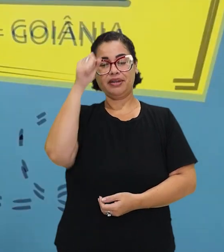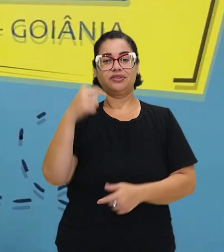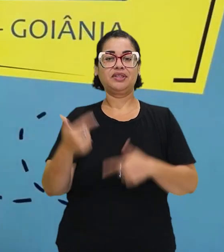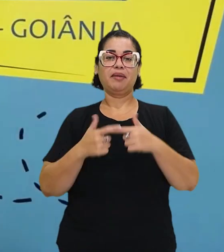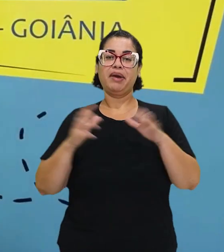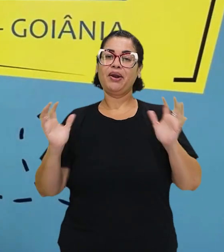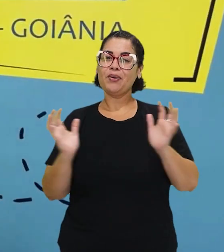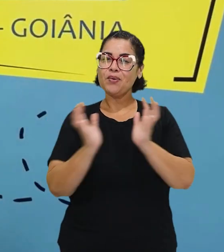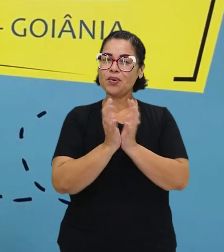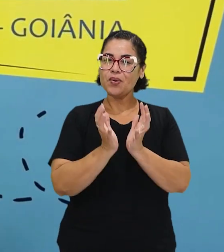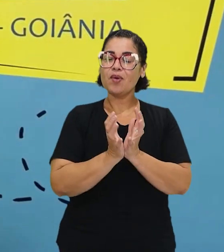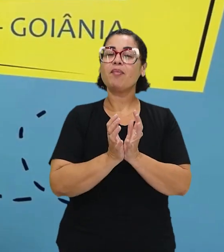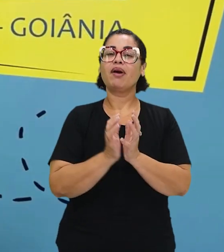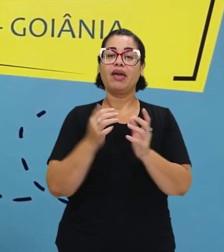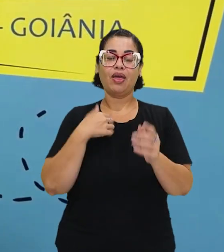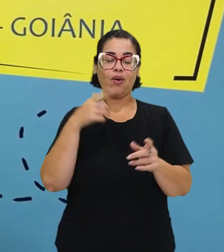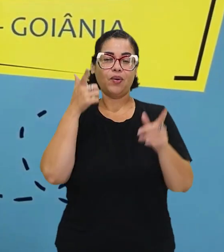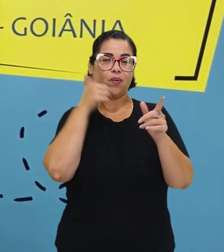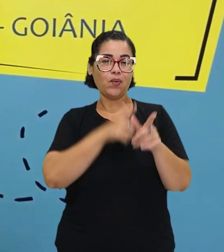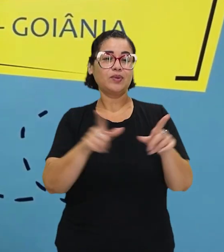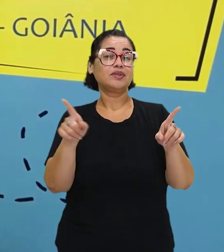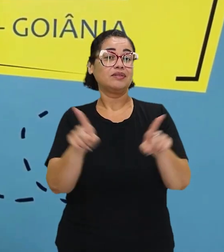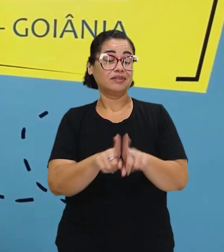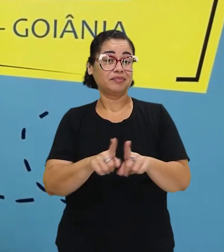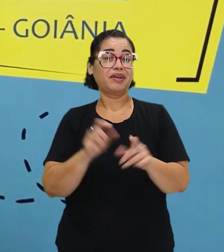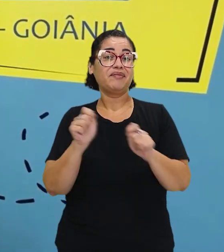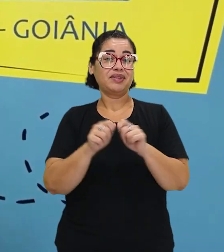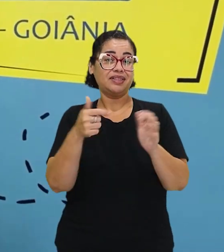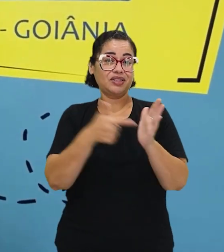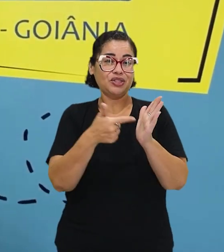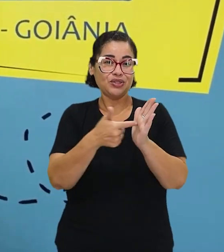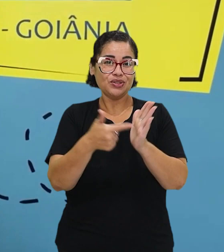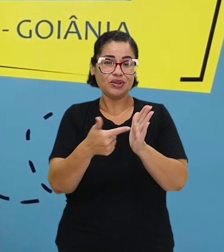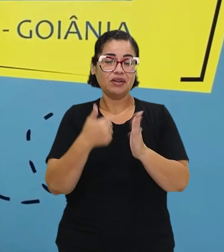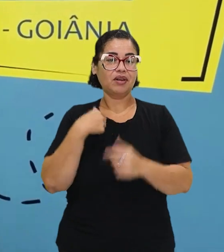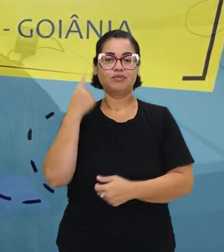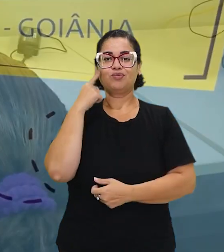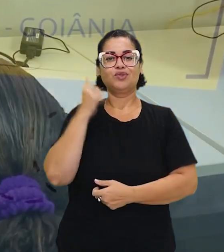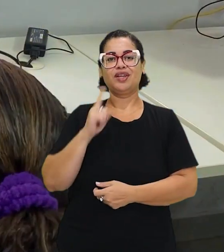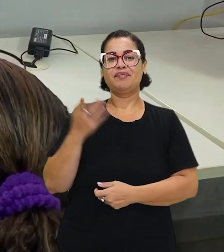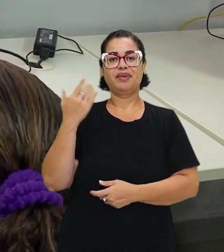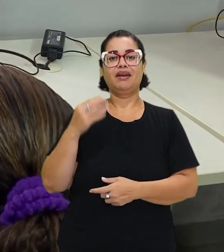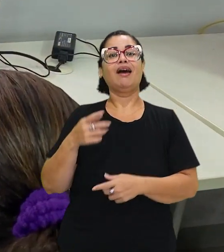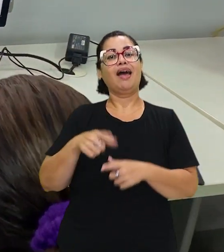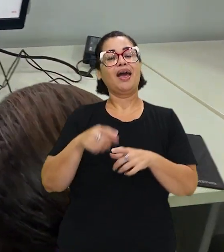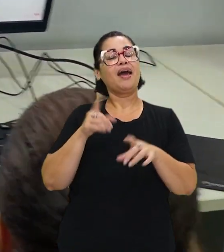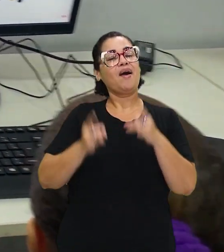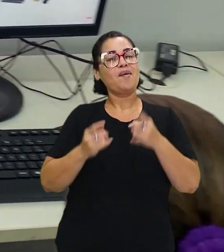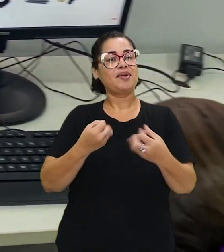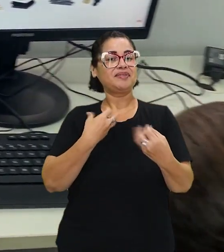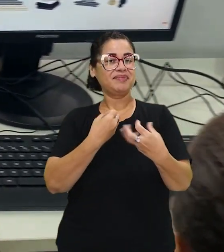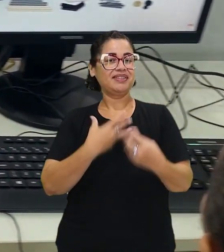equipe, também consegui aprender a fazer solda, coisa que eu não sabia antes da robótica.